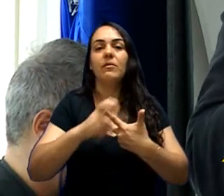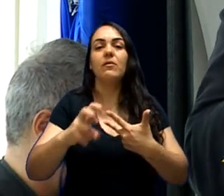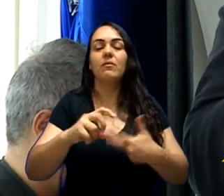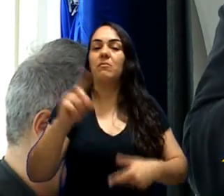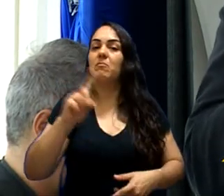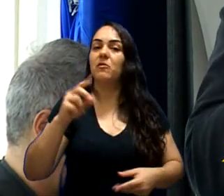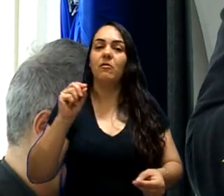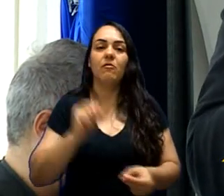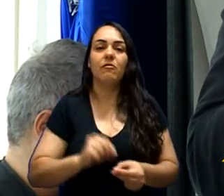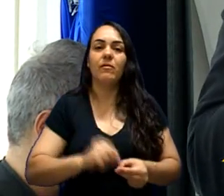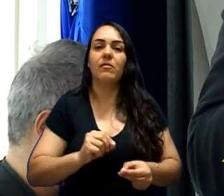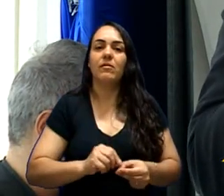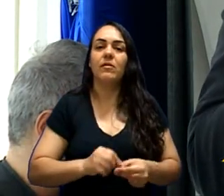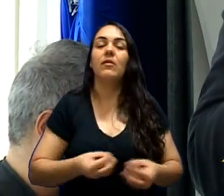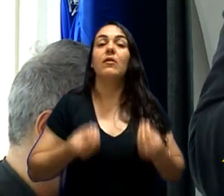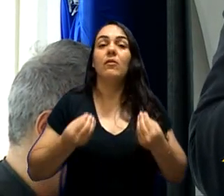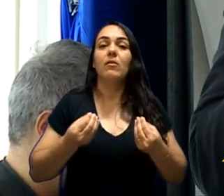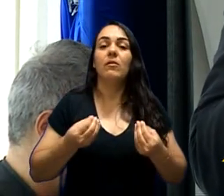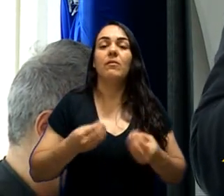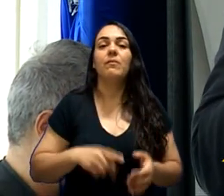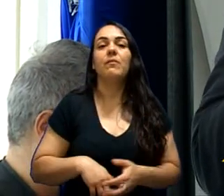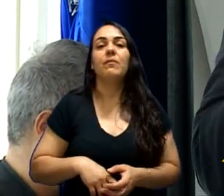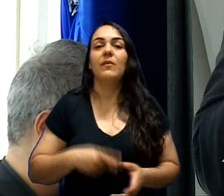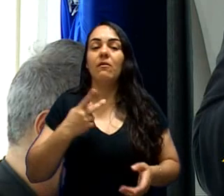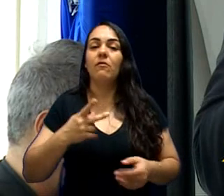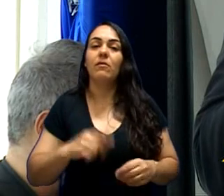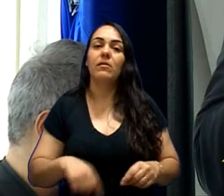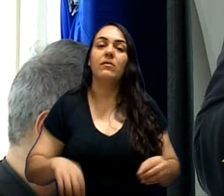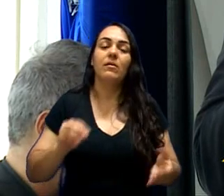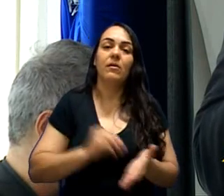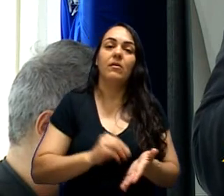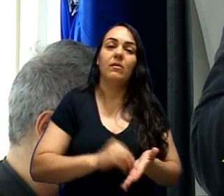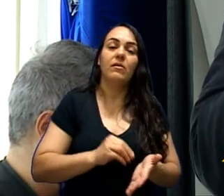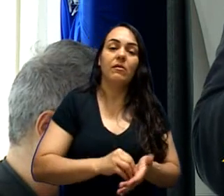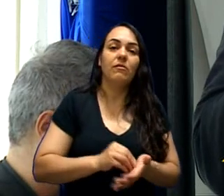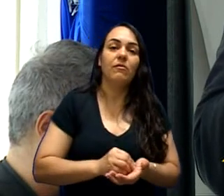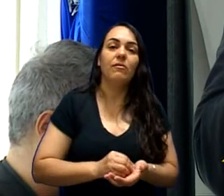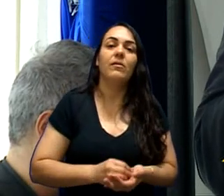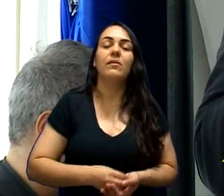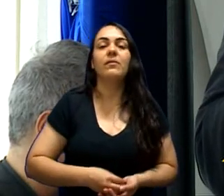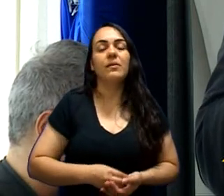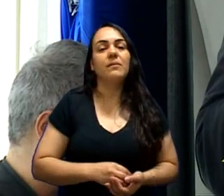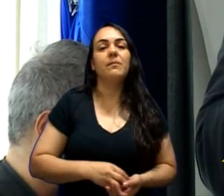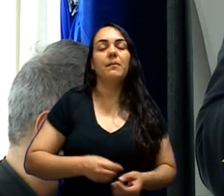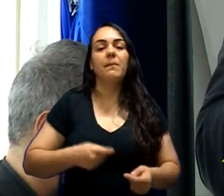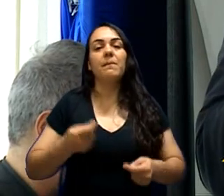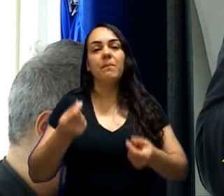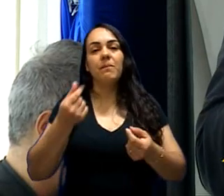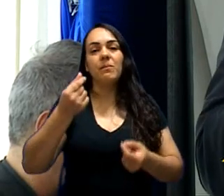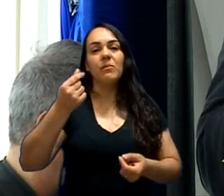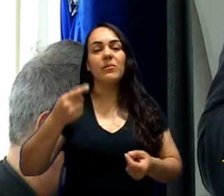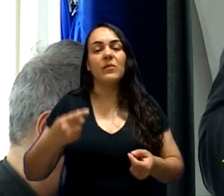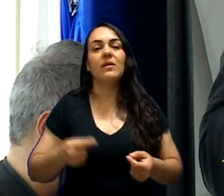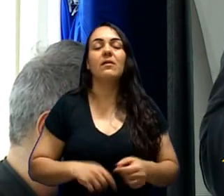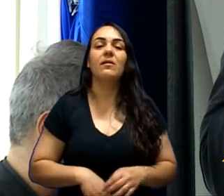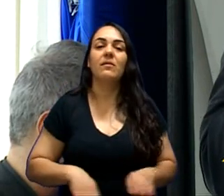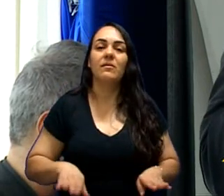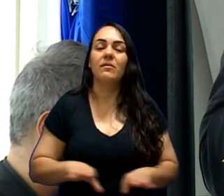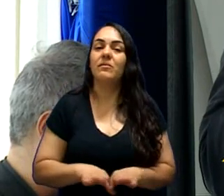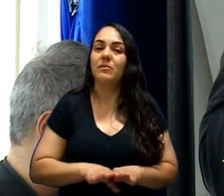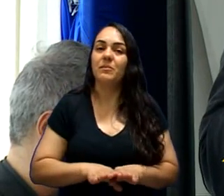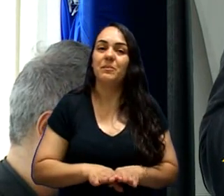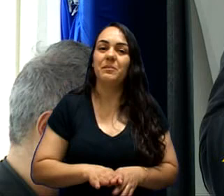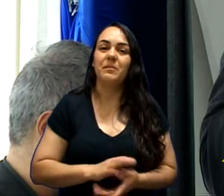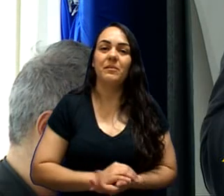pergunta é, isso configura ou não improbidade administrativa? Configura, sim, senhor. E em se configurando improbidade